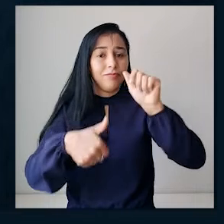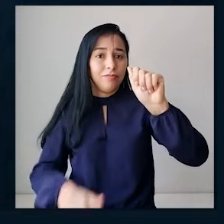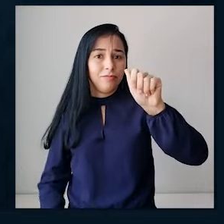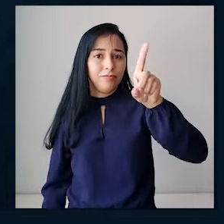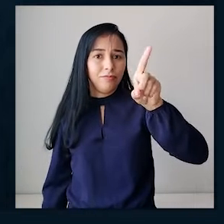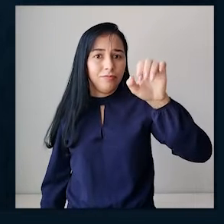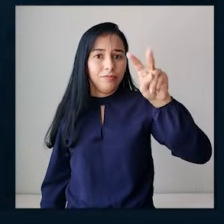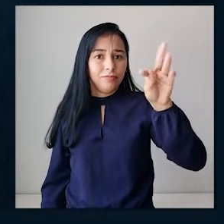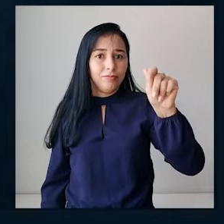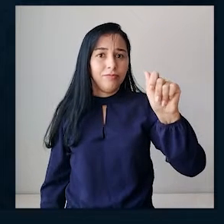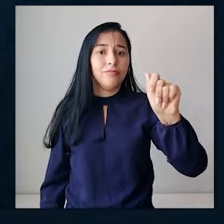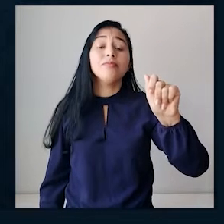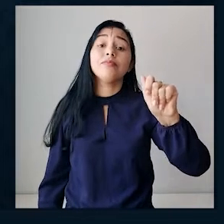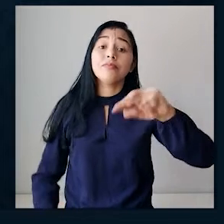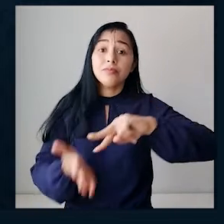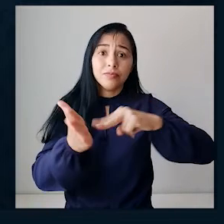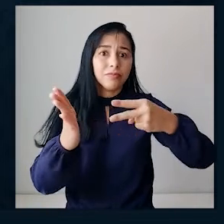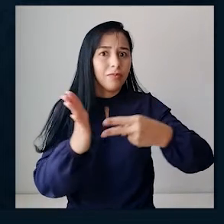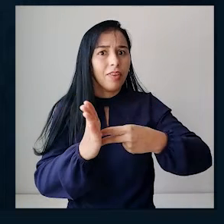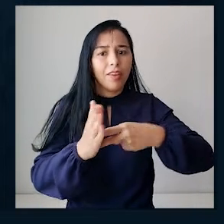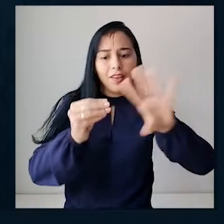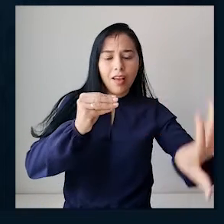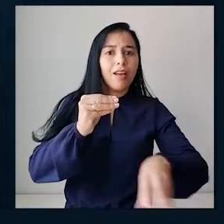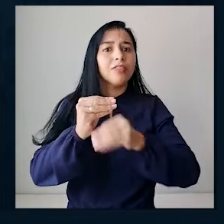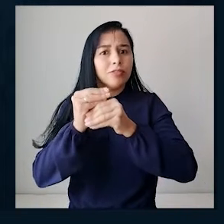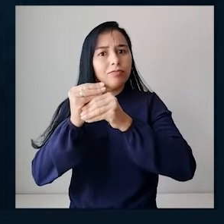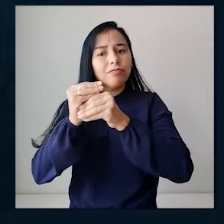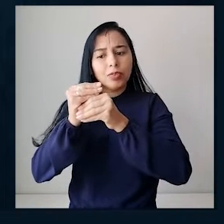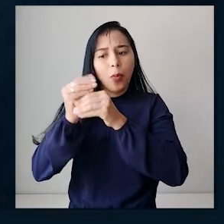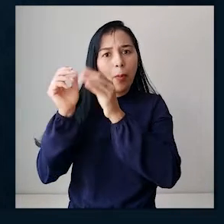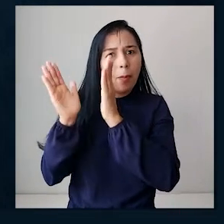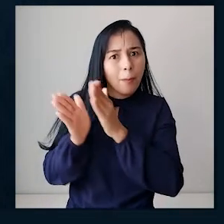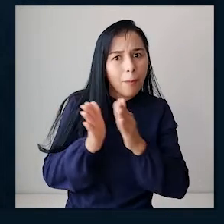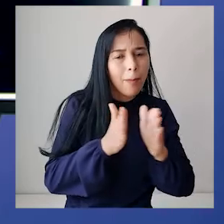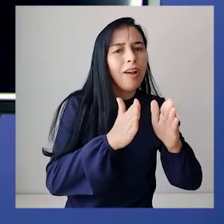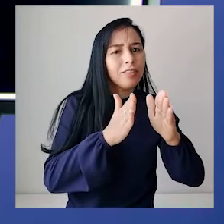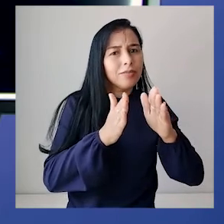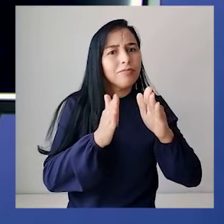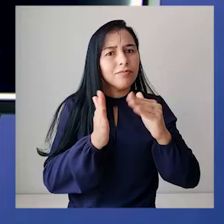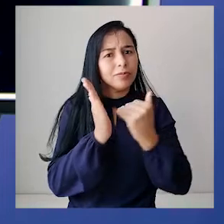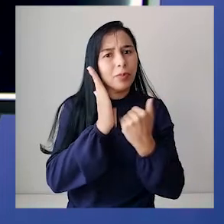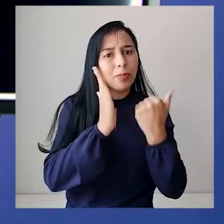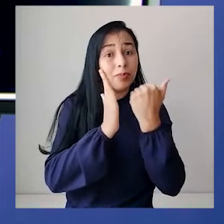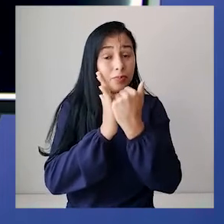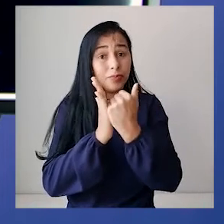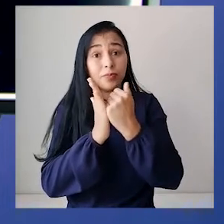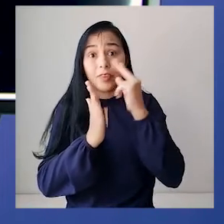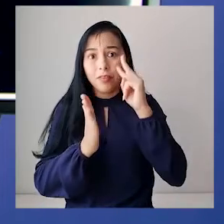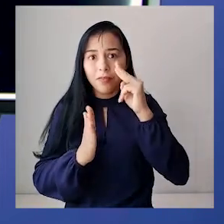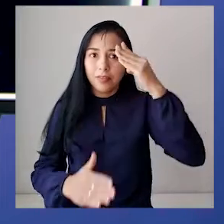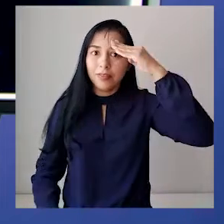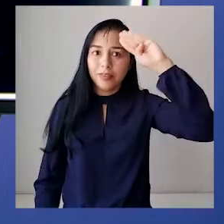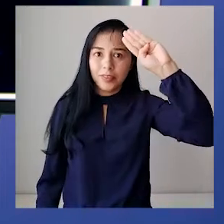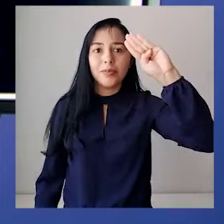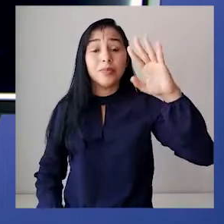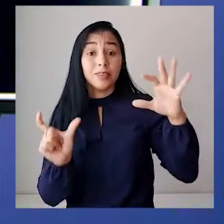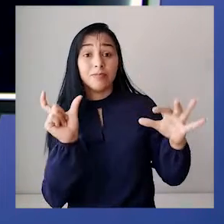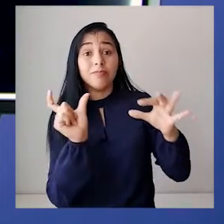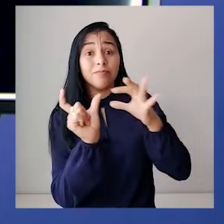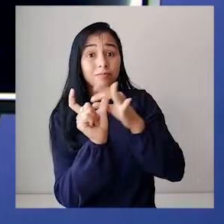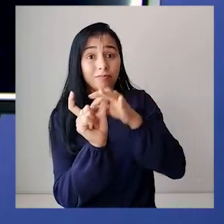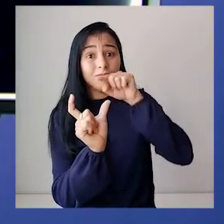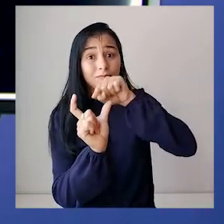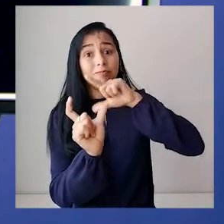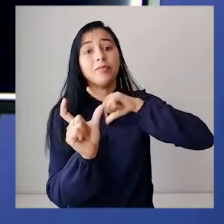expressam adição, uma sequência de informações. Eu trouxe para vocês as principais conjunções que trazem,